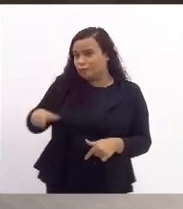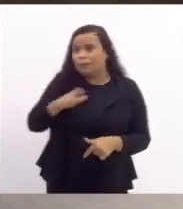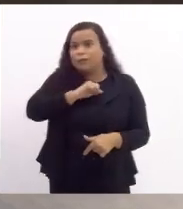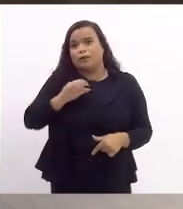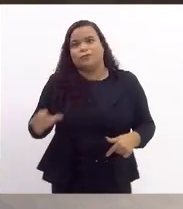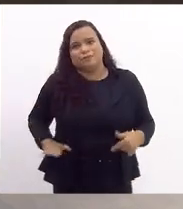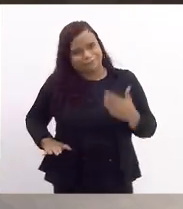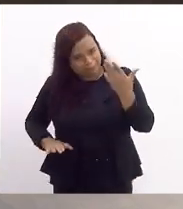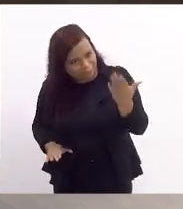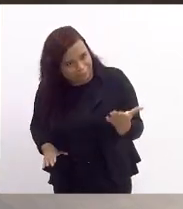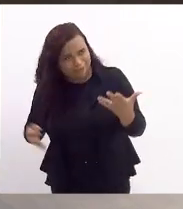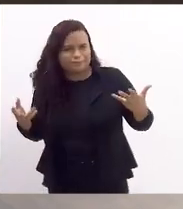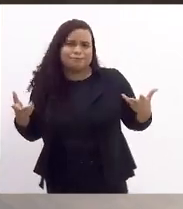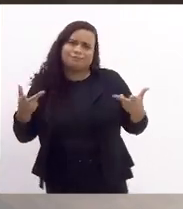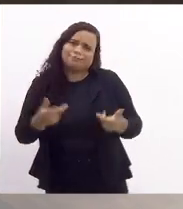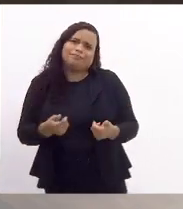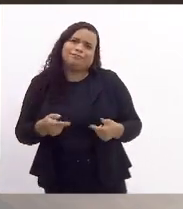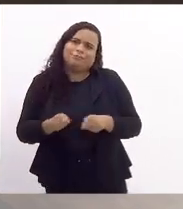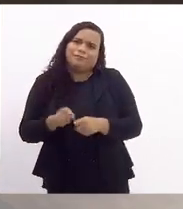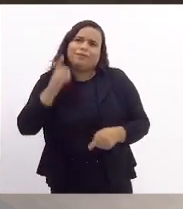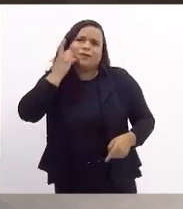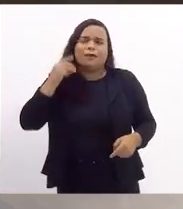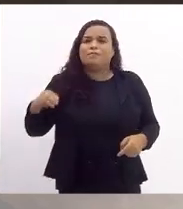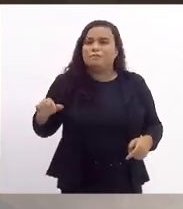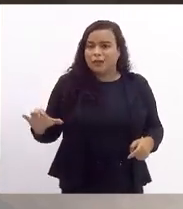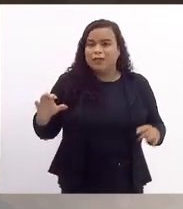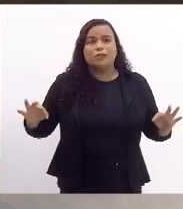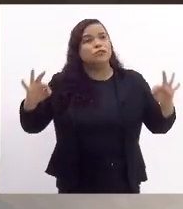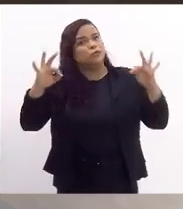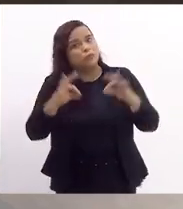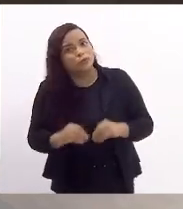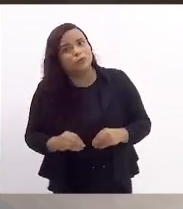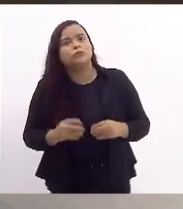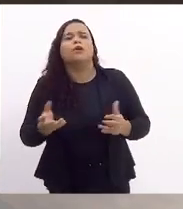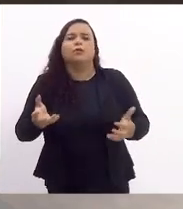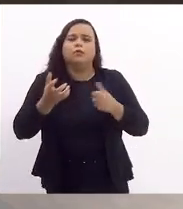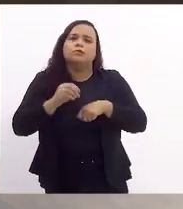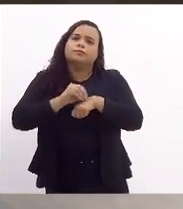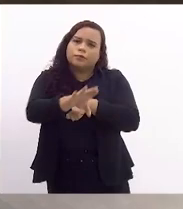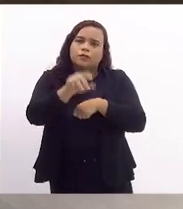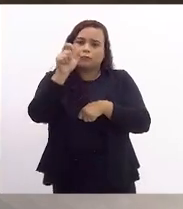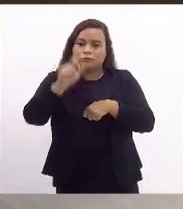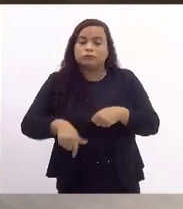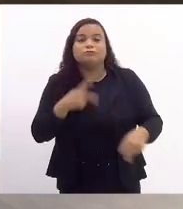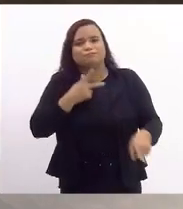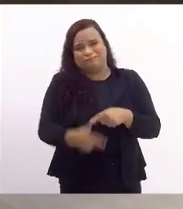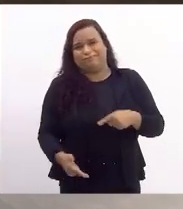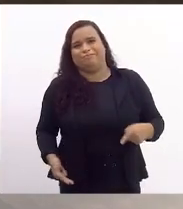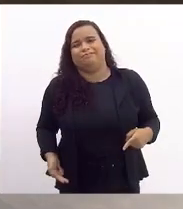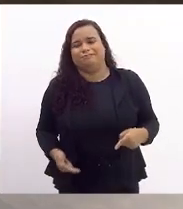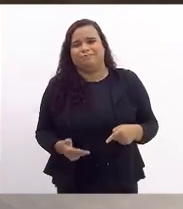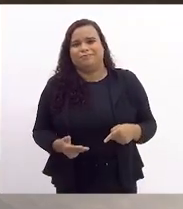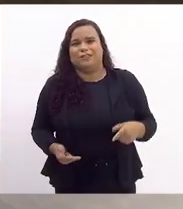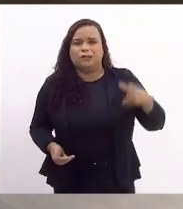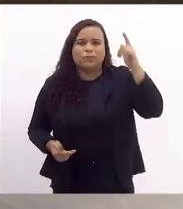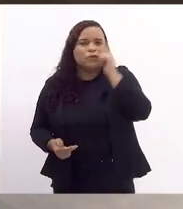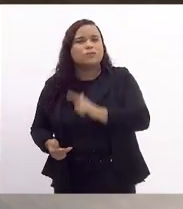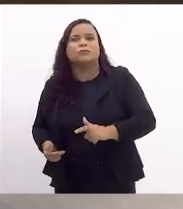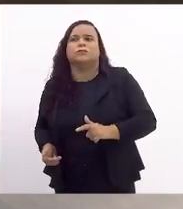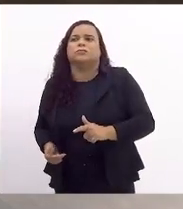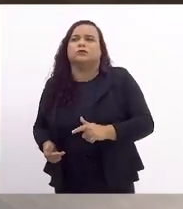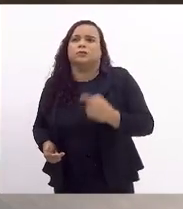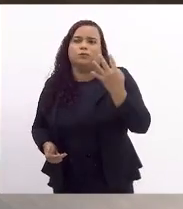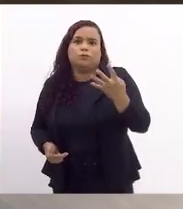forma brilhante Deputado 1020 quero ressaltar que esta conquista que levou